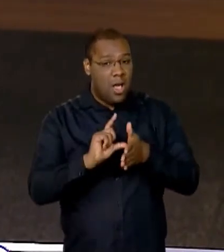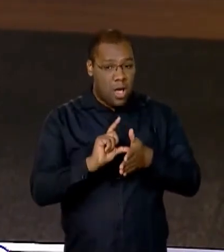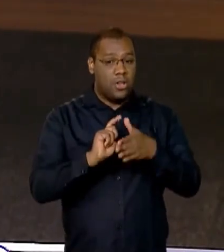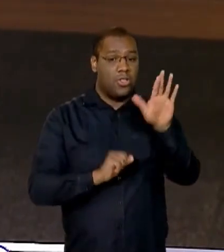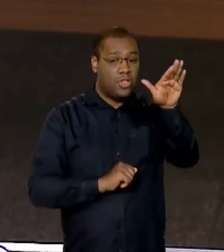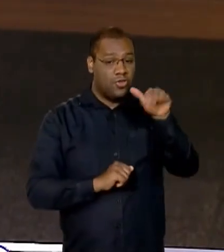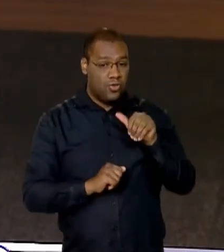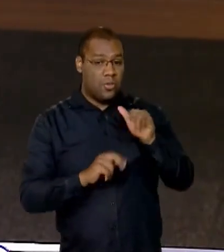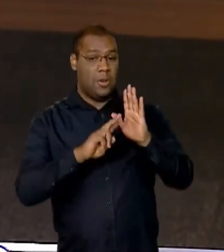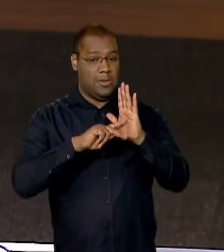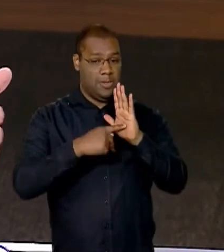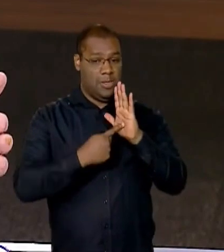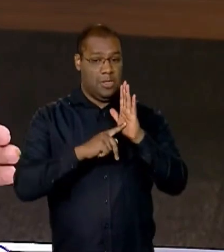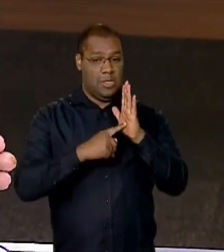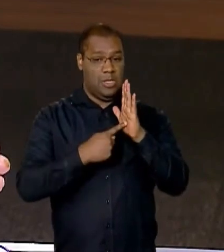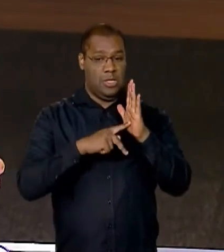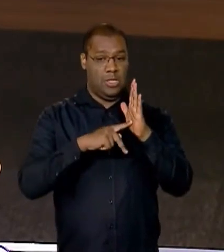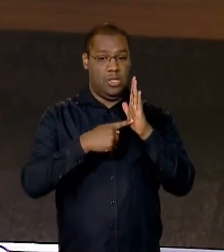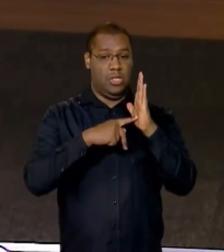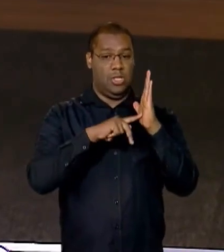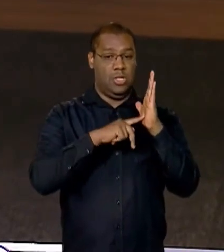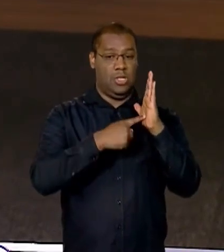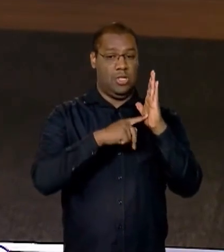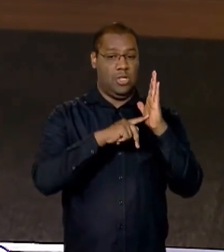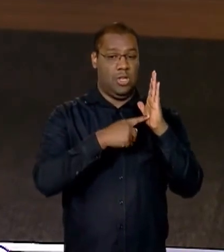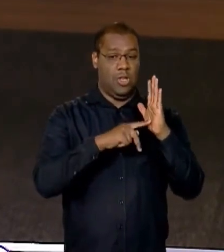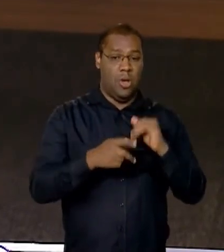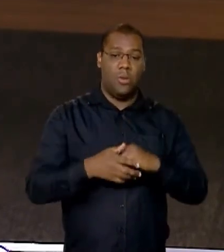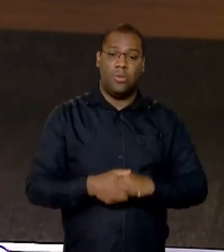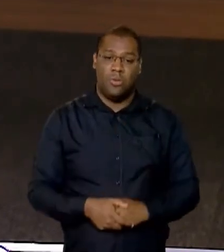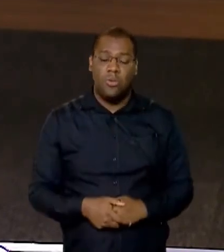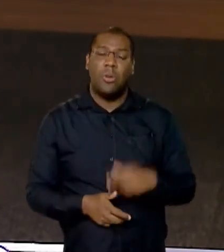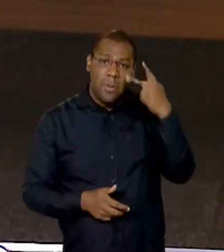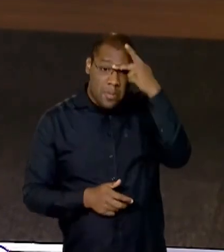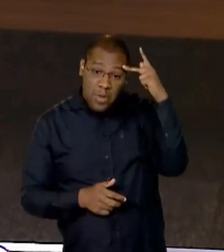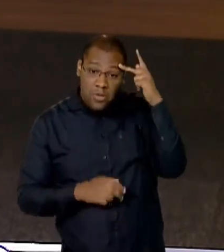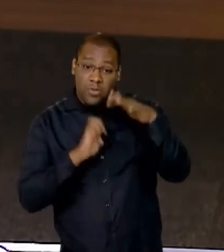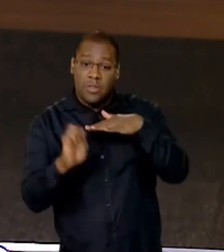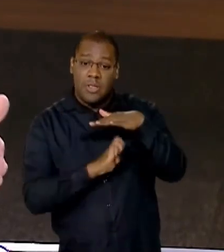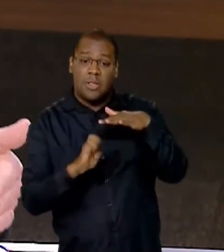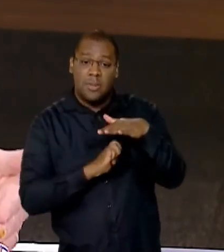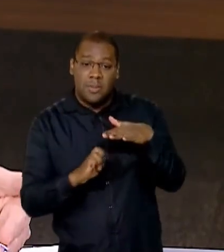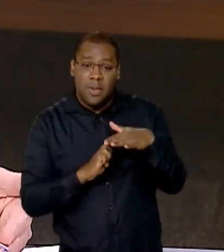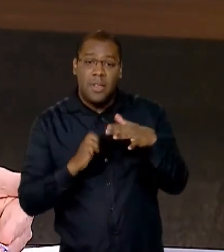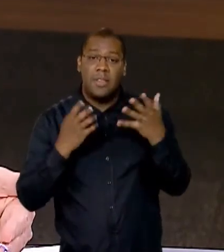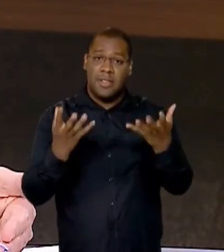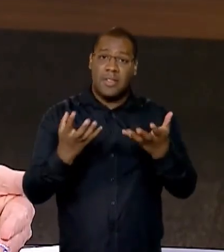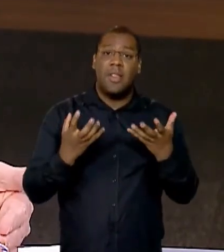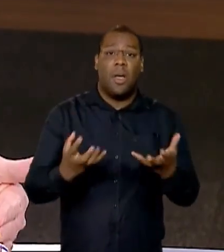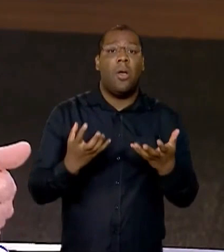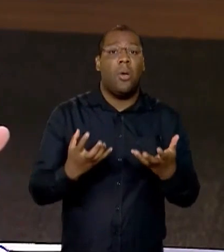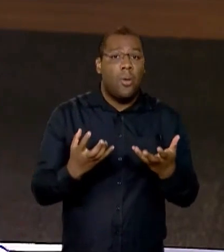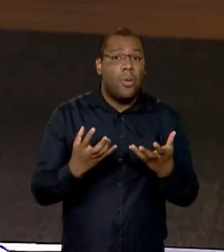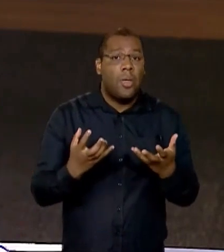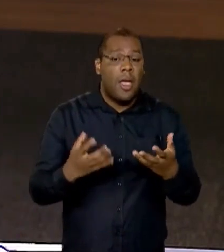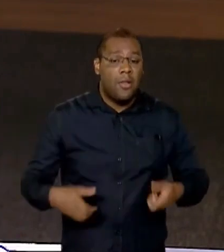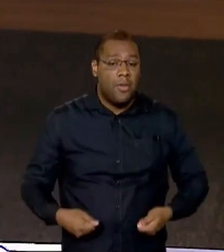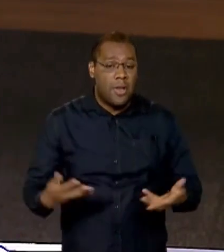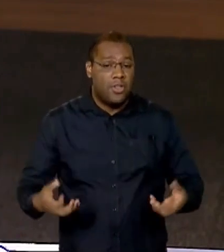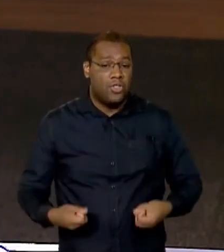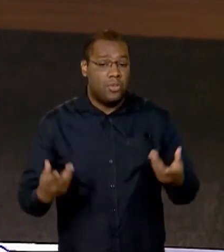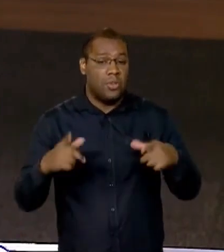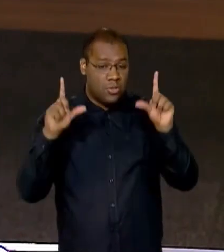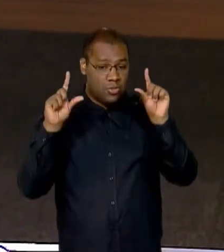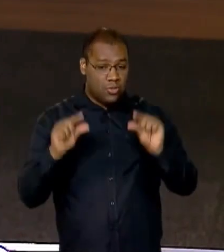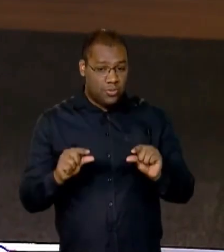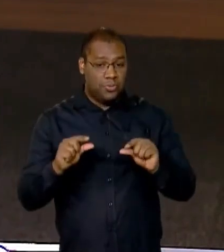um jogo de muito interesse ou seja o empresário quer reduzir o que ele paga ele vai transformar